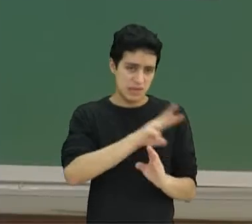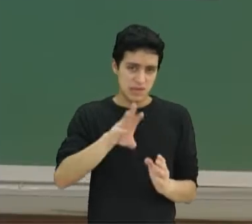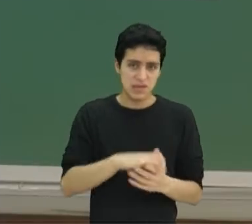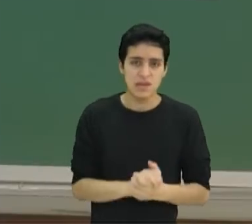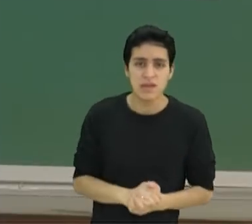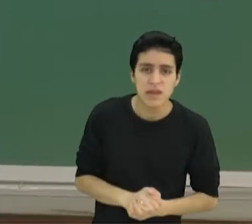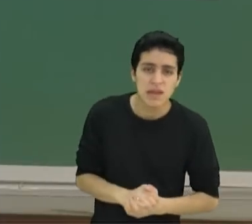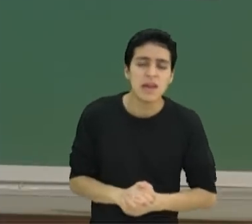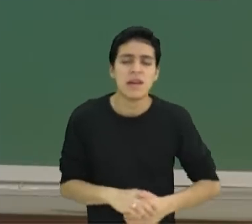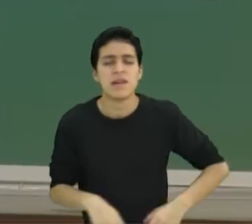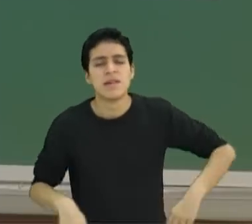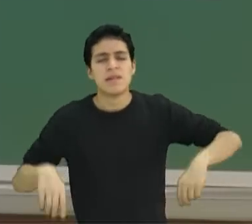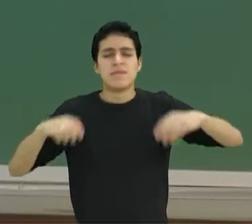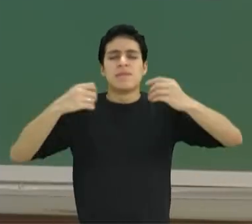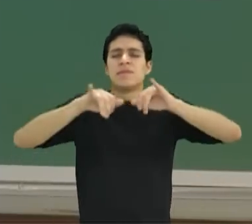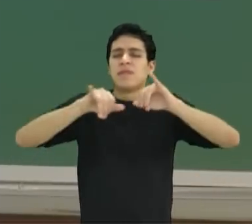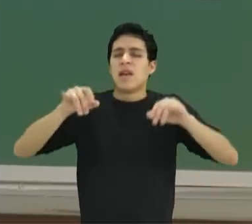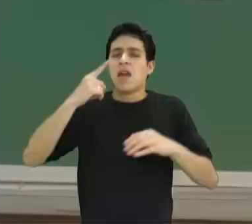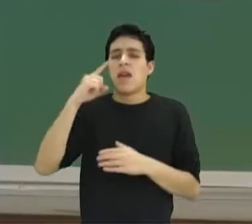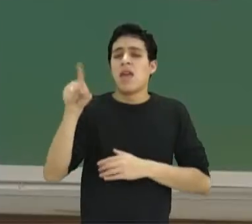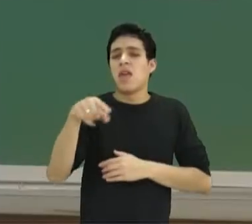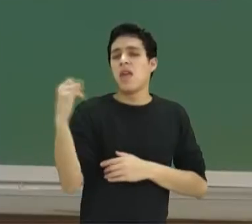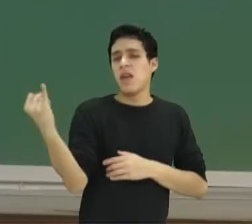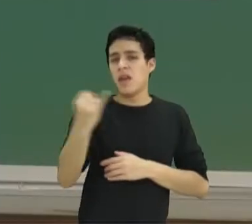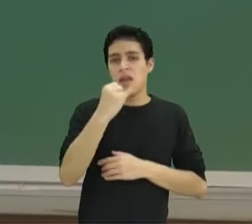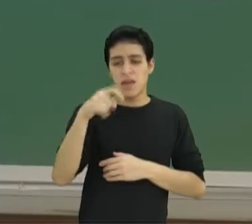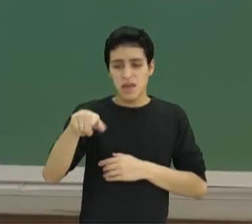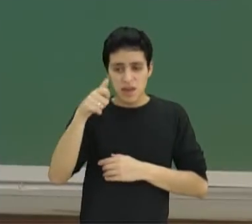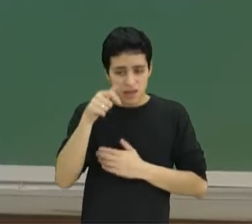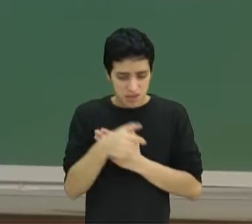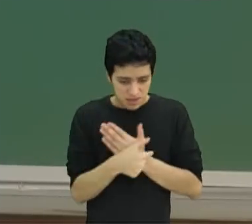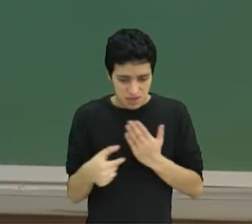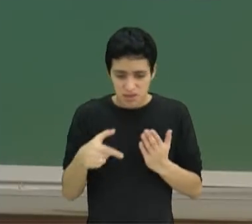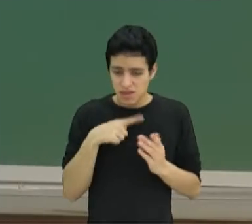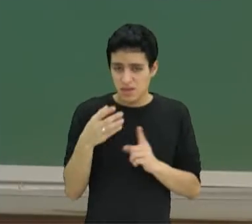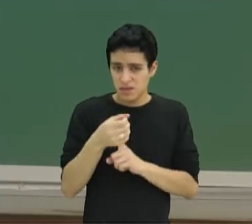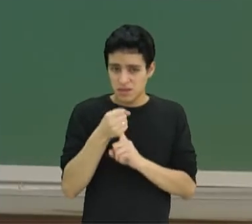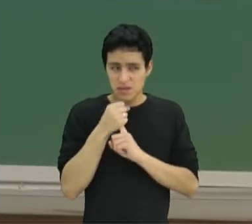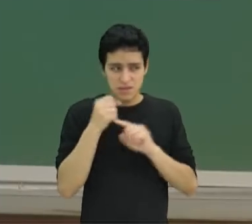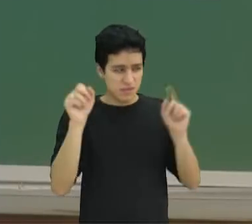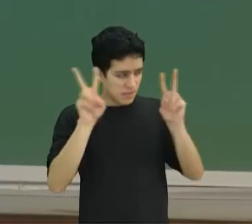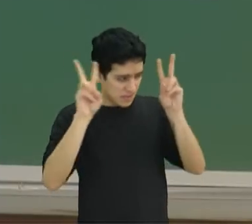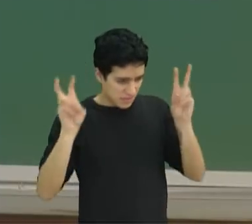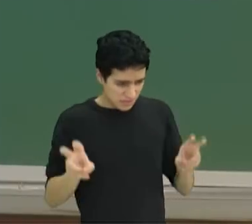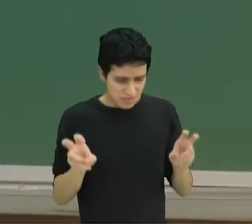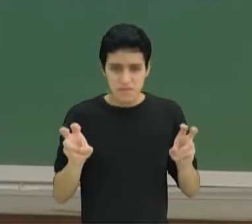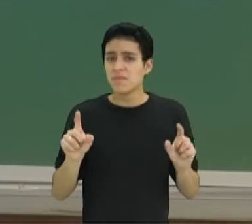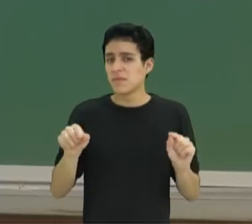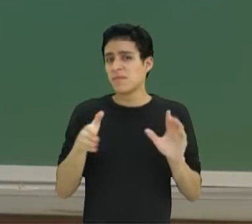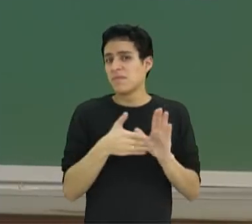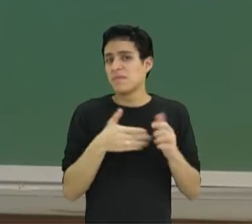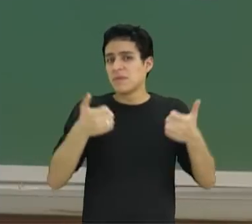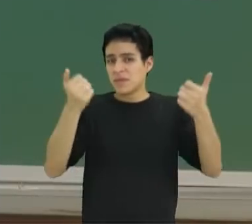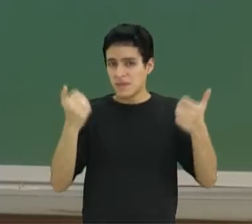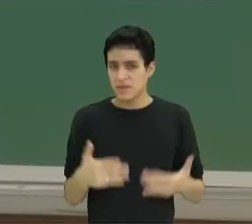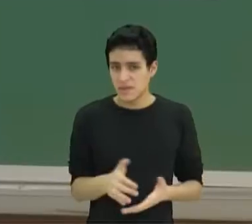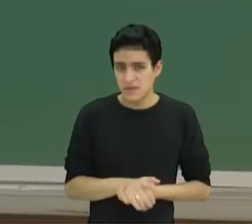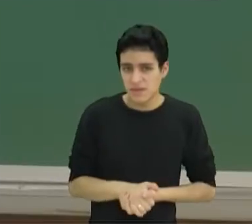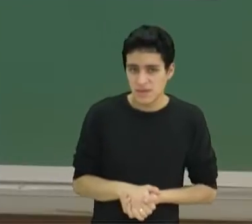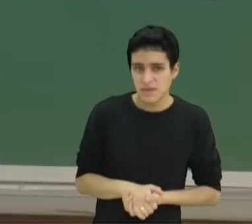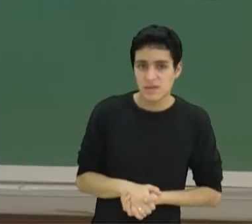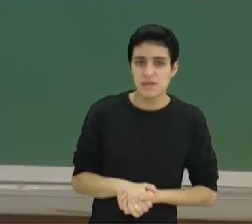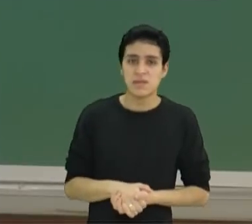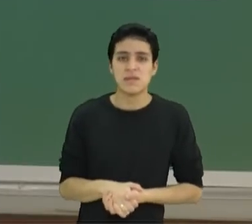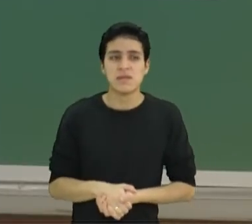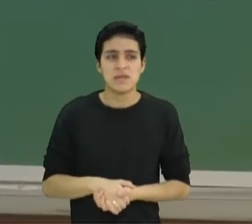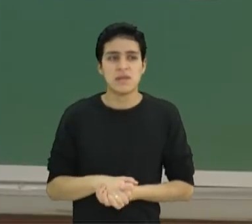ressaltar, importante ressaltar, né, que a autora ela tem domínio do assunto para abordar, né, tem credibilidade no